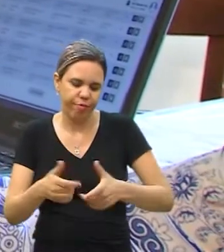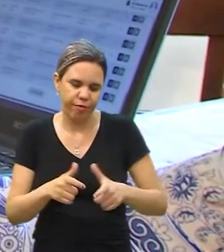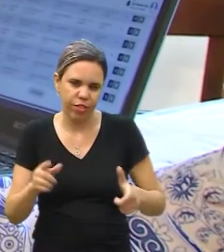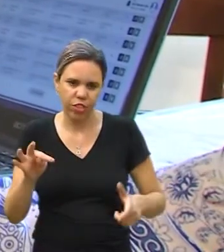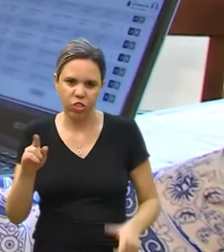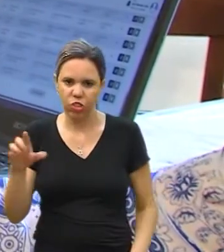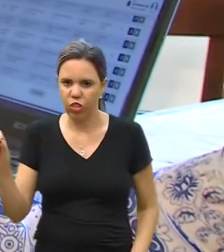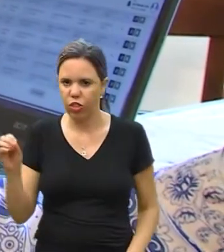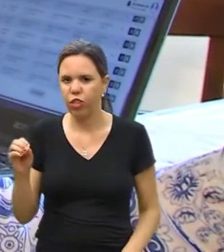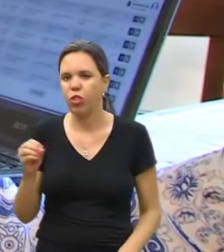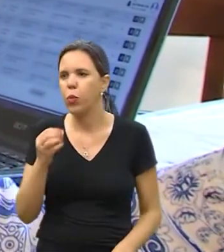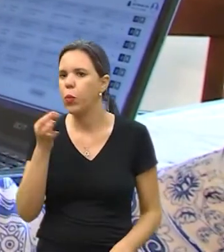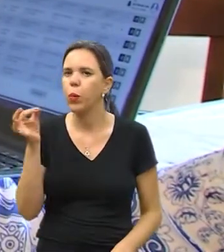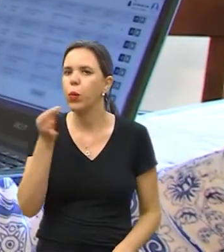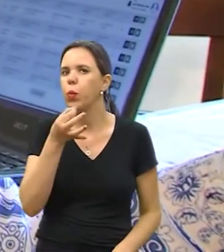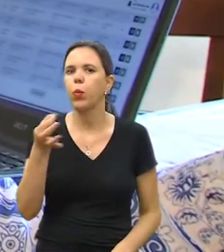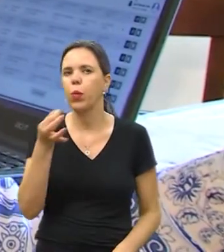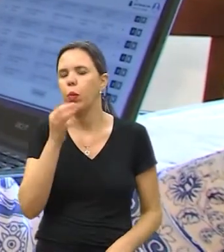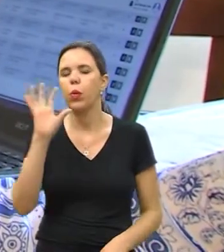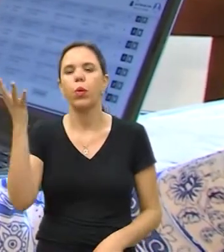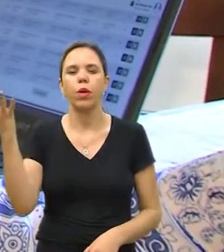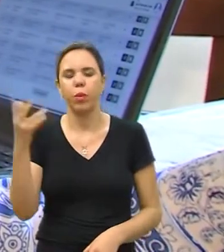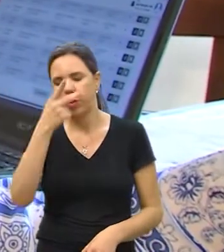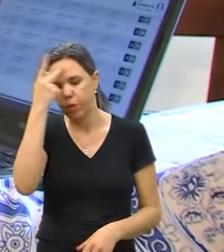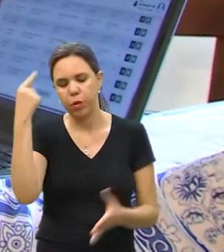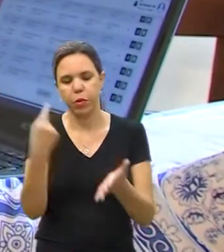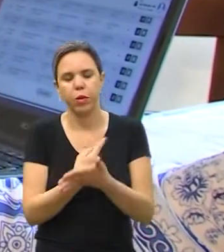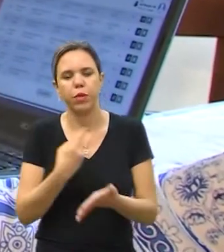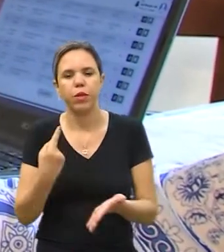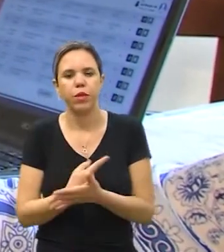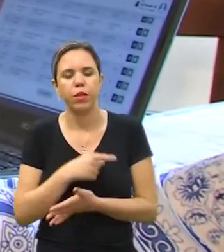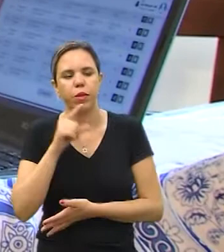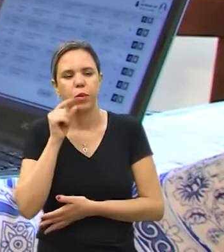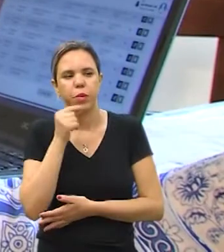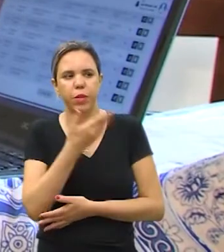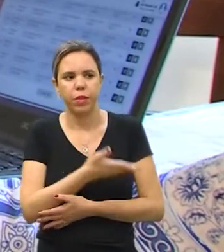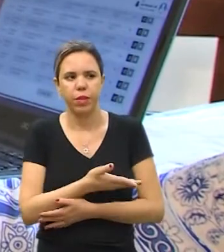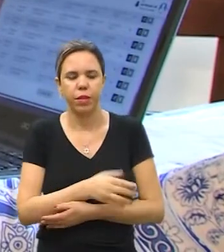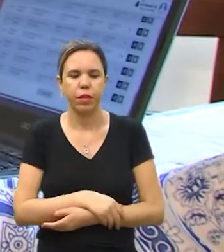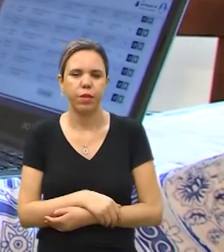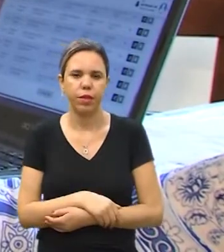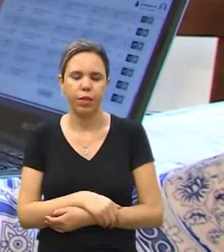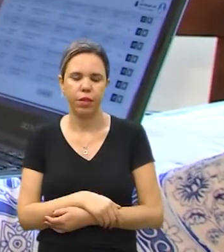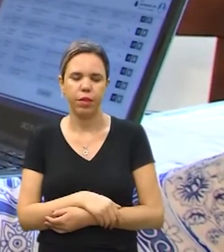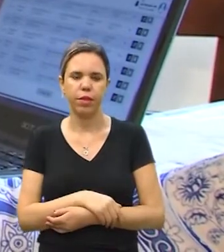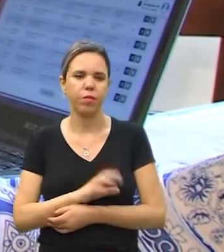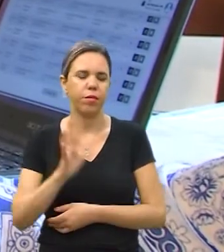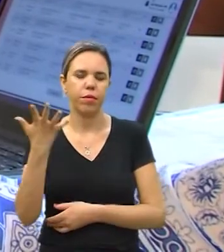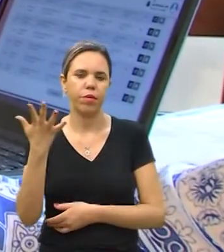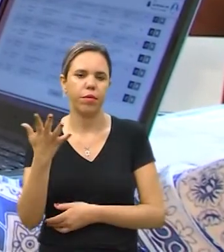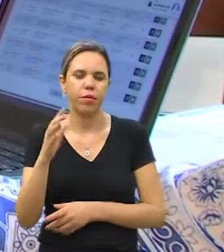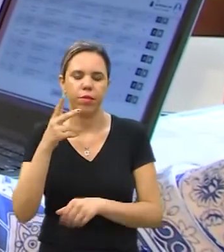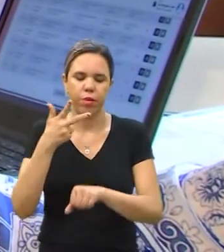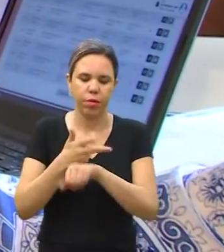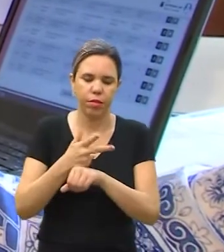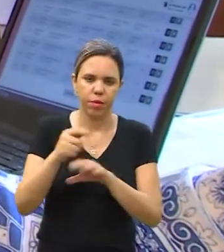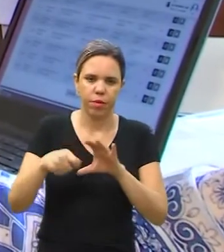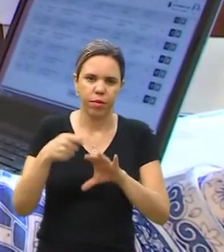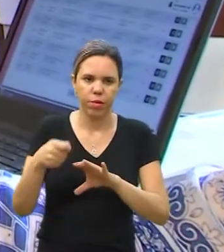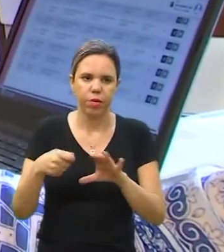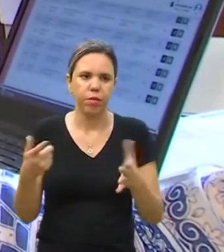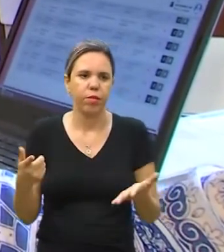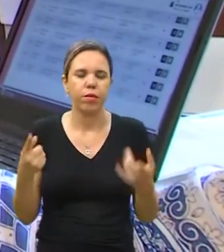O Tico às vezes começava a subir: ai, o que aconteceu? O pessoal perguntava, falei: o passarinho. Então de repente a gente tava gravando alguma